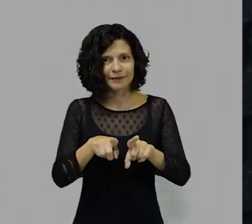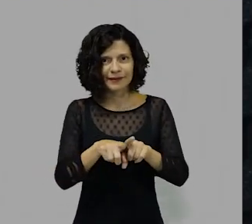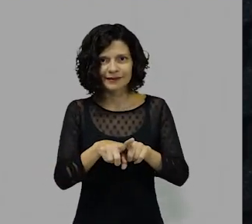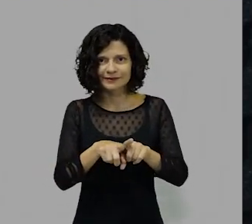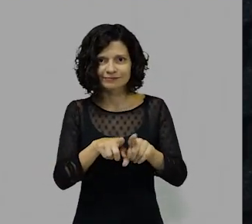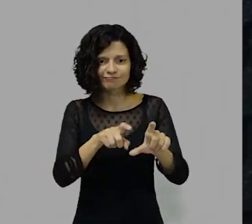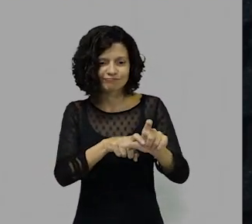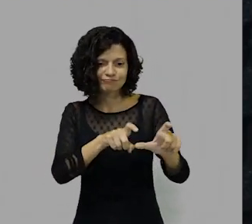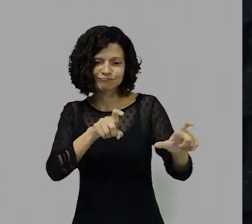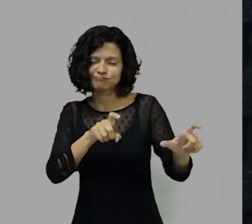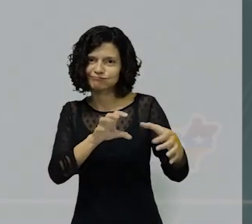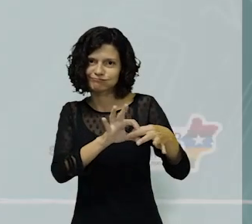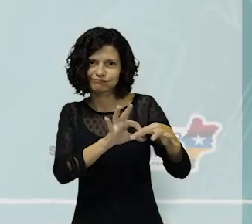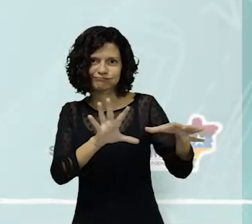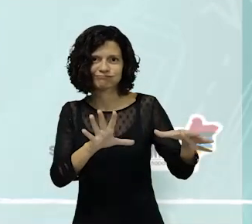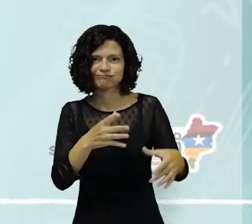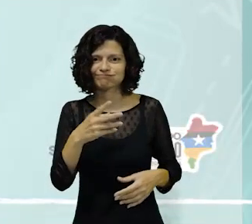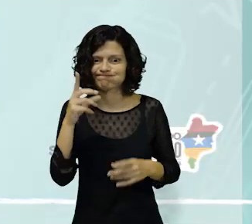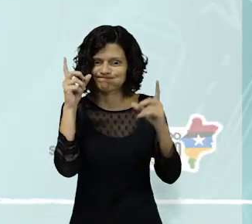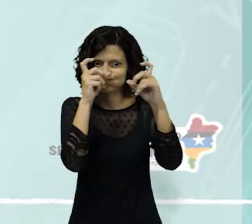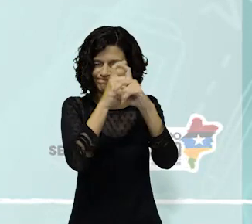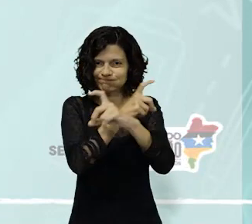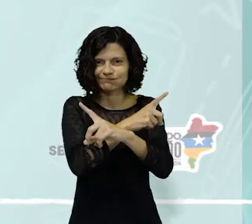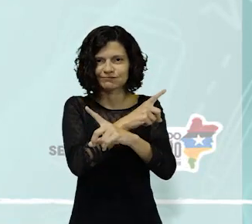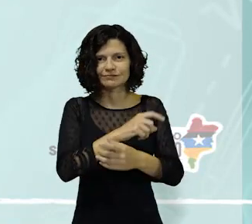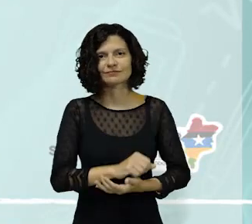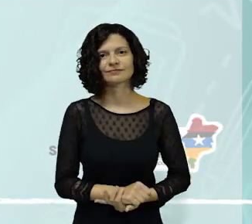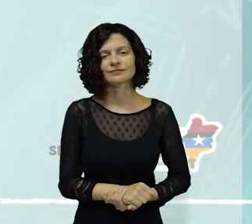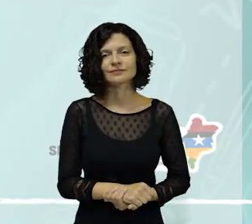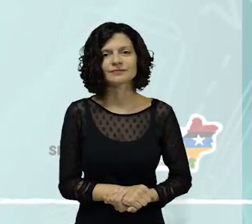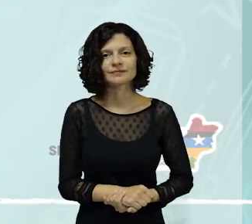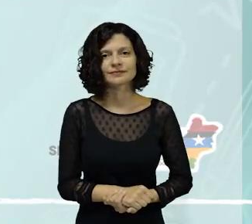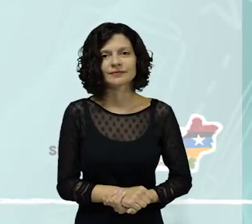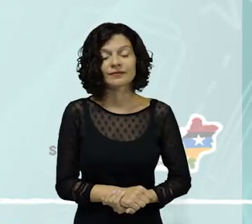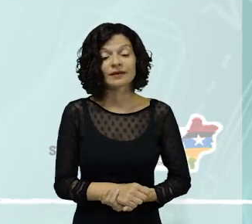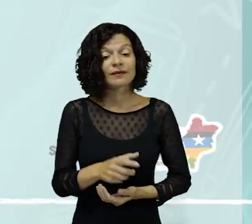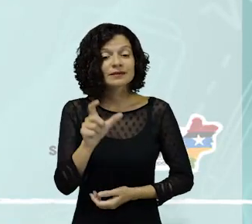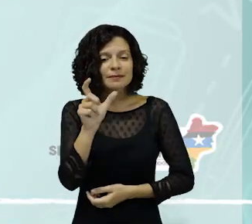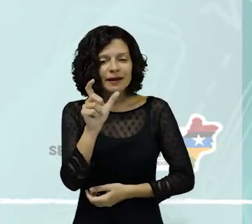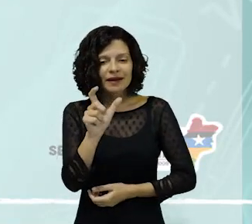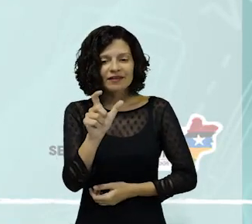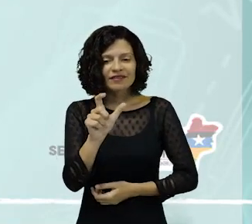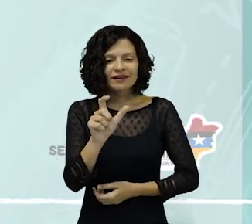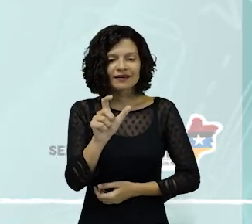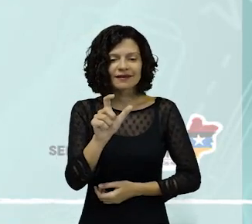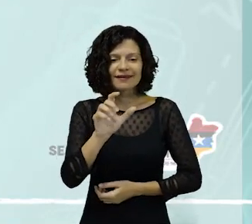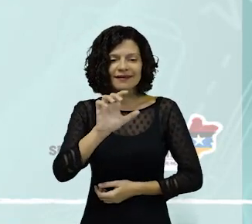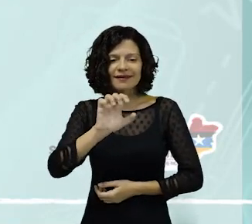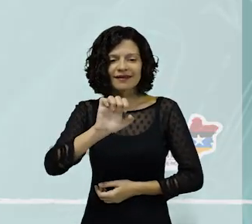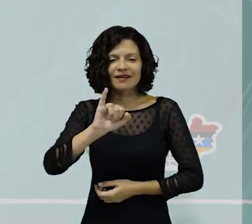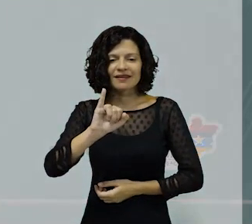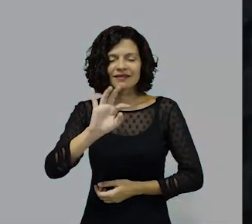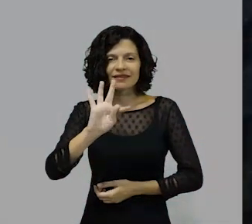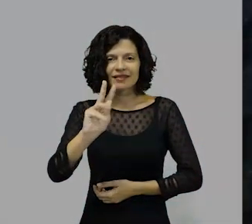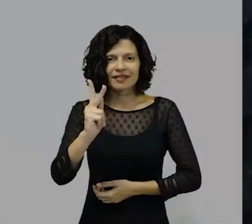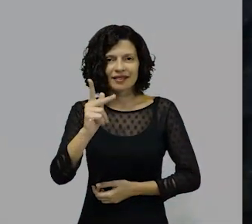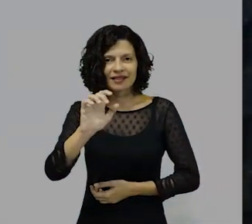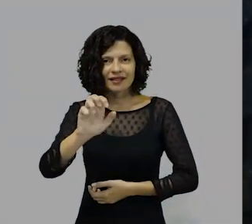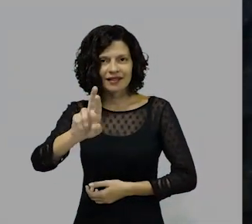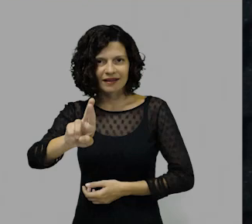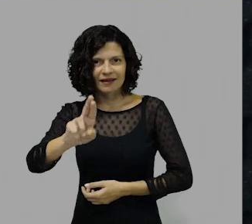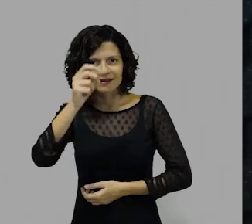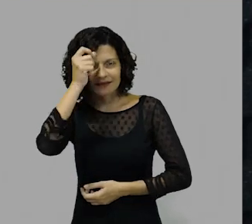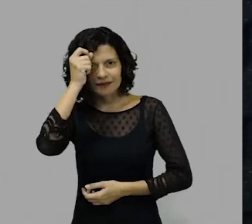desconectar também, né? Either, em alguns contextos, quando ele aparece no final da frase, ele pode dar essa ideia de